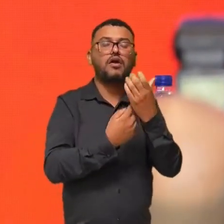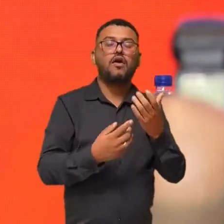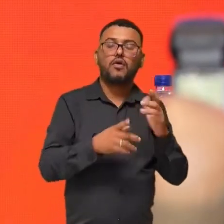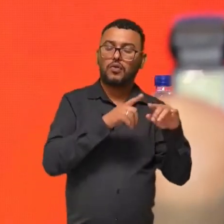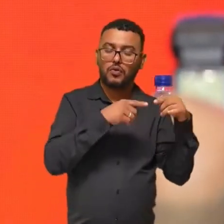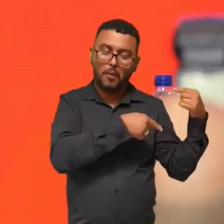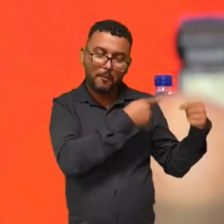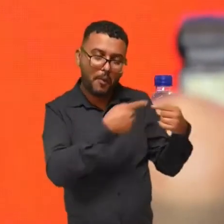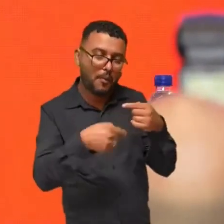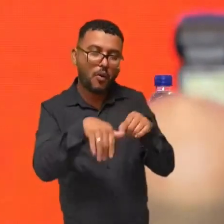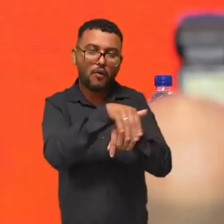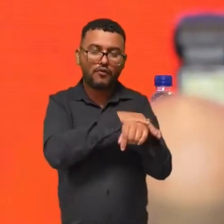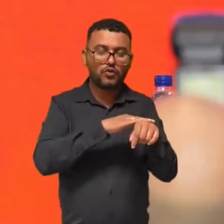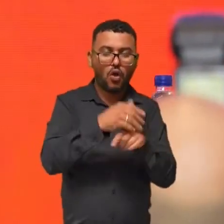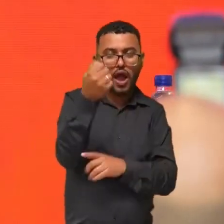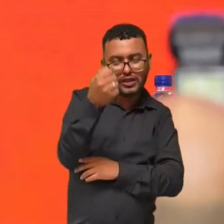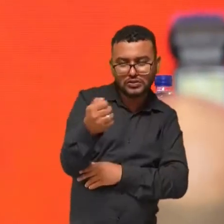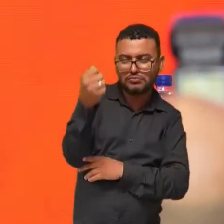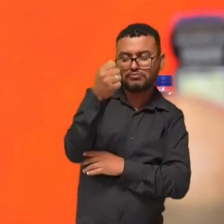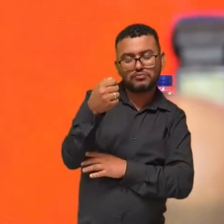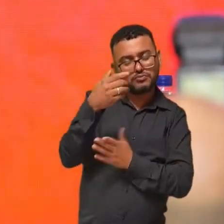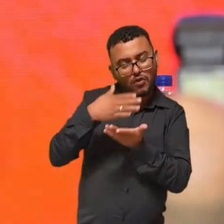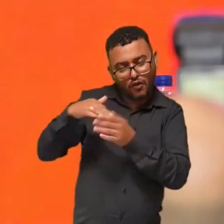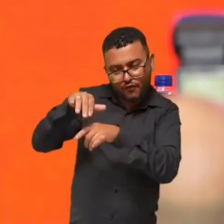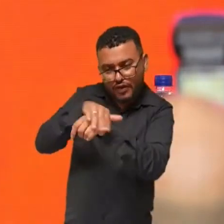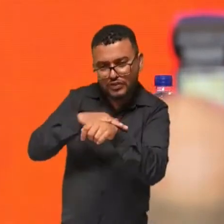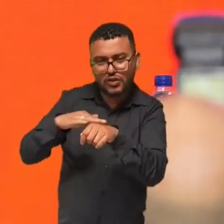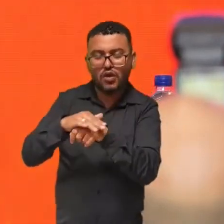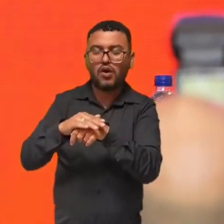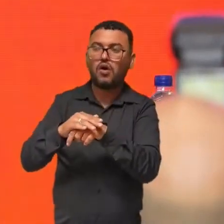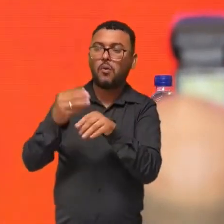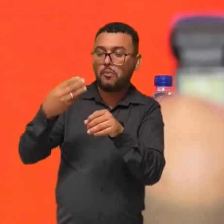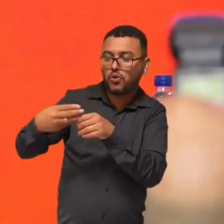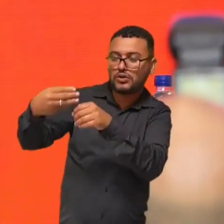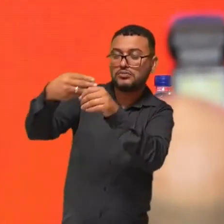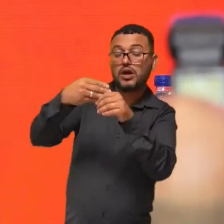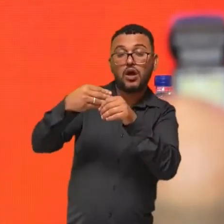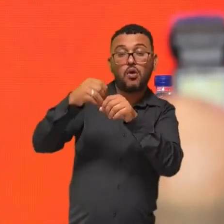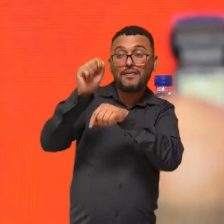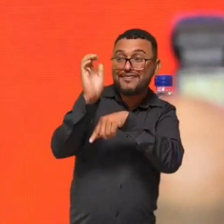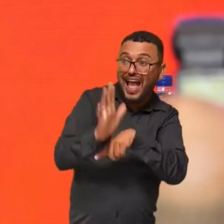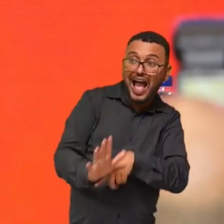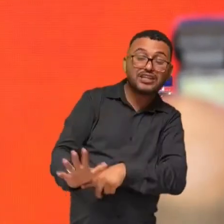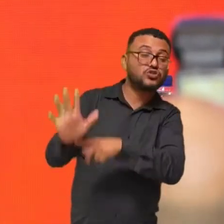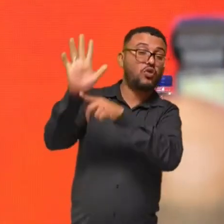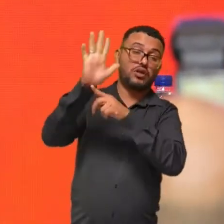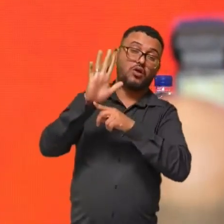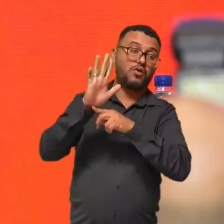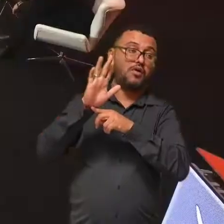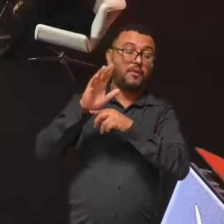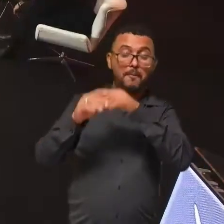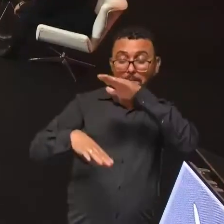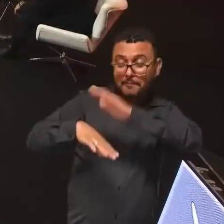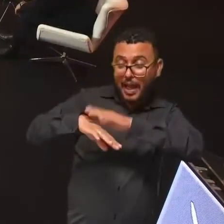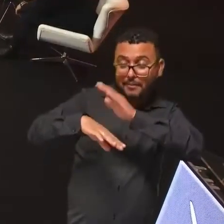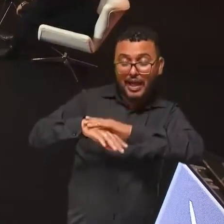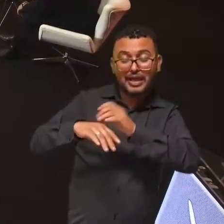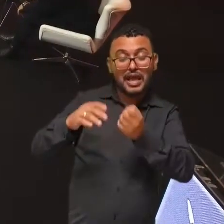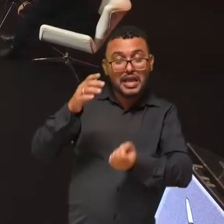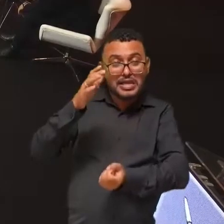associações regionais, nacional, para que a gente pudesse ter uma maior inserção, né?